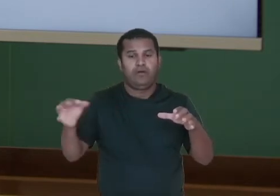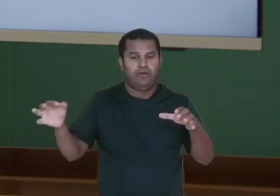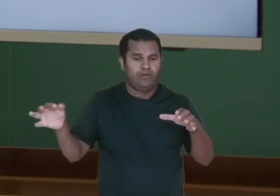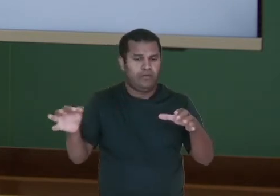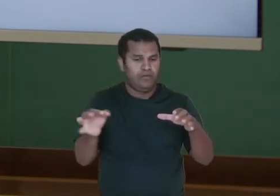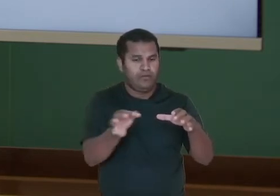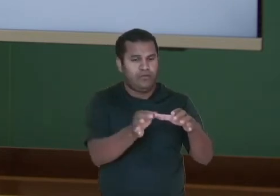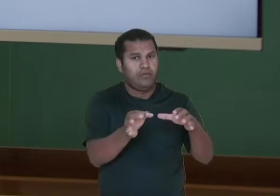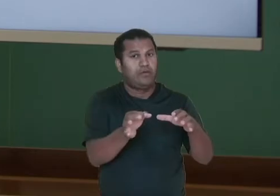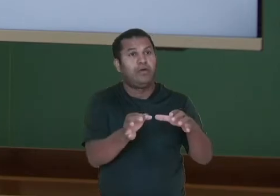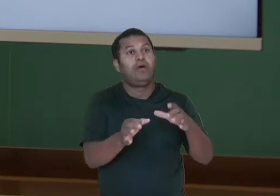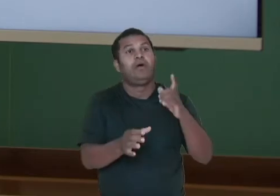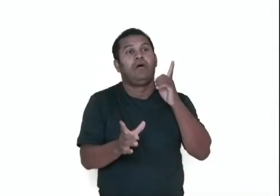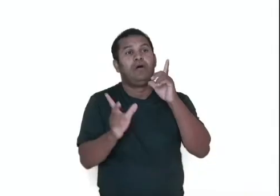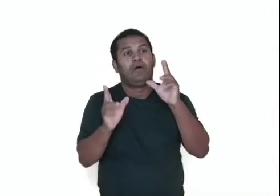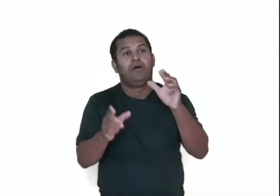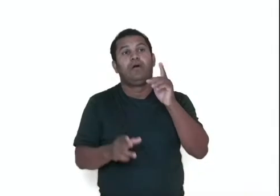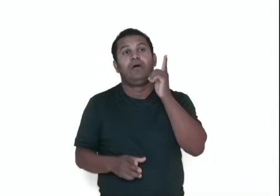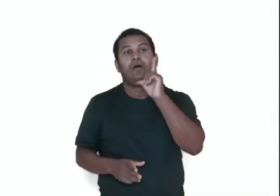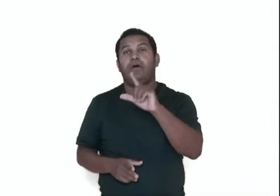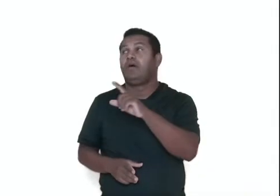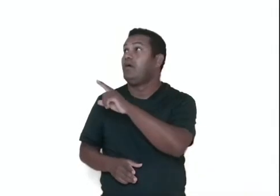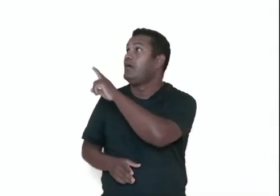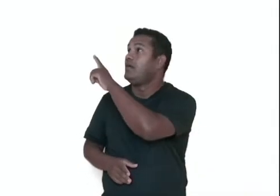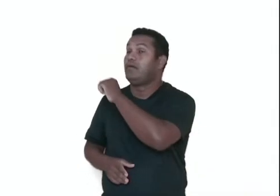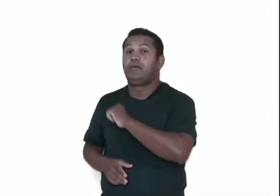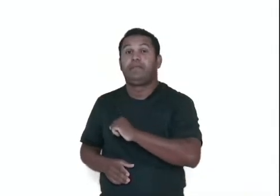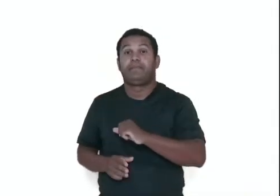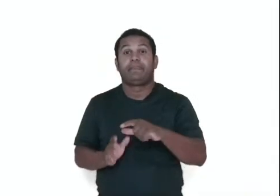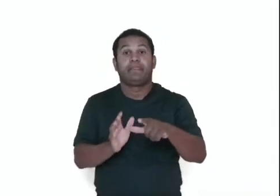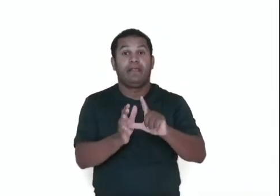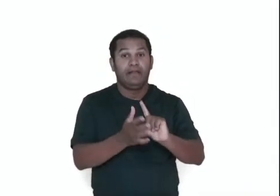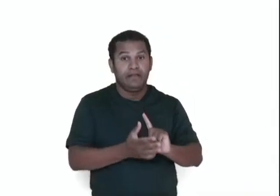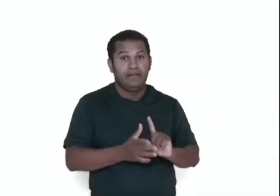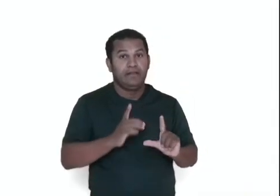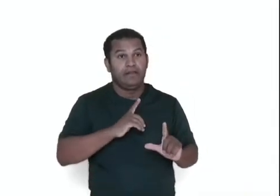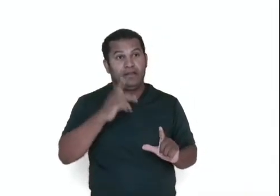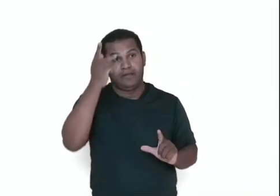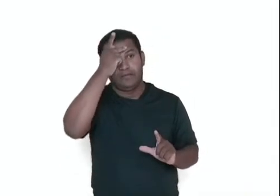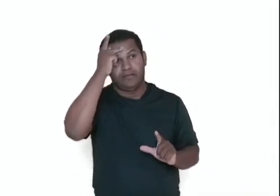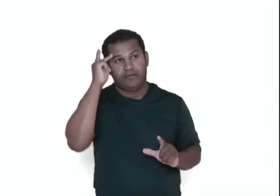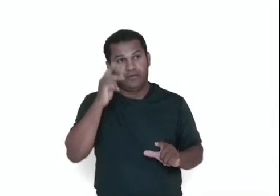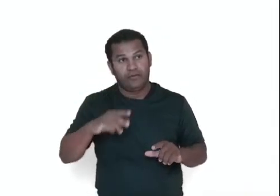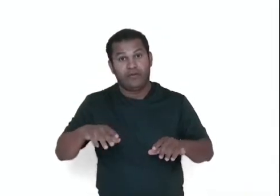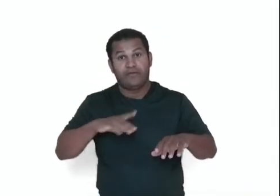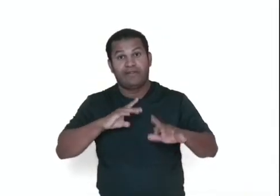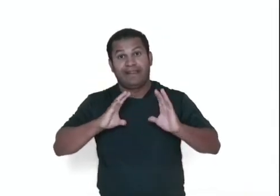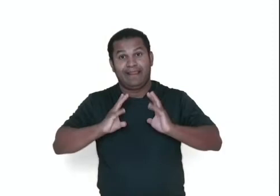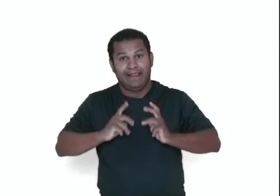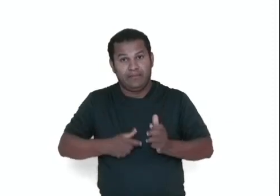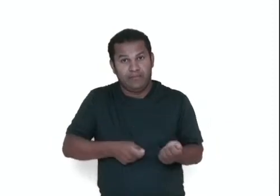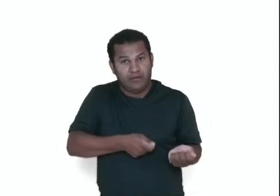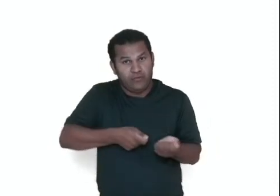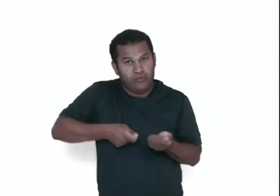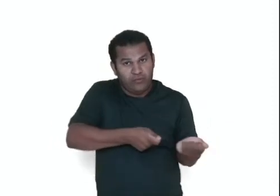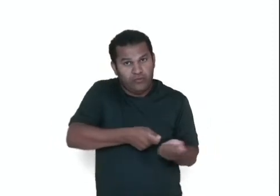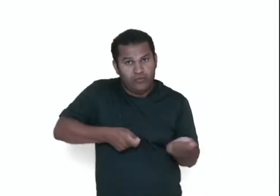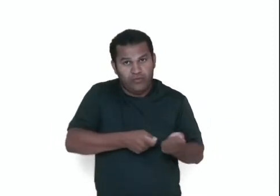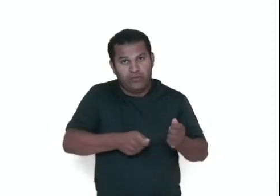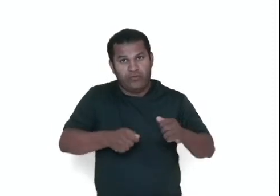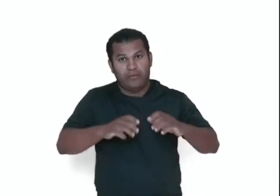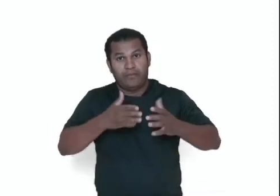lançados, varredores esfregam gelo para que ele fique liso para que a pedra atinja o alvo. Qual a força